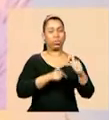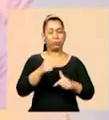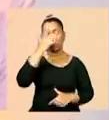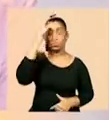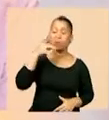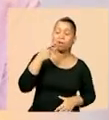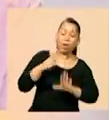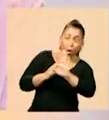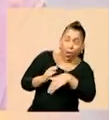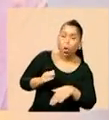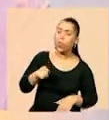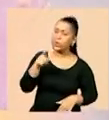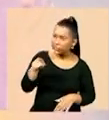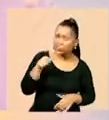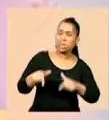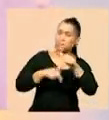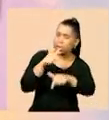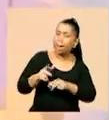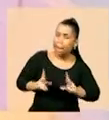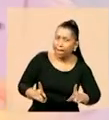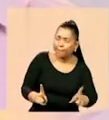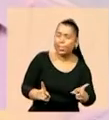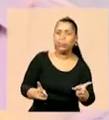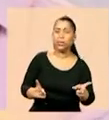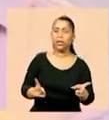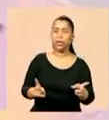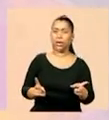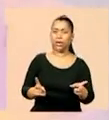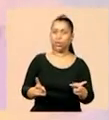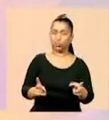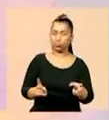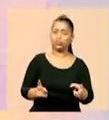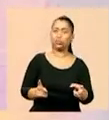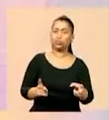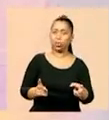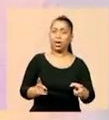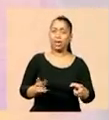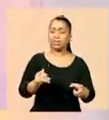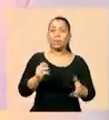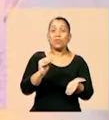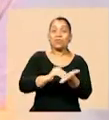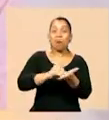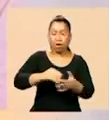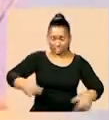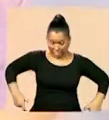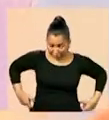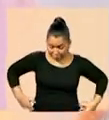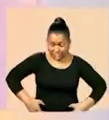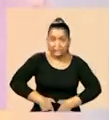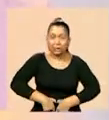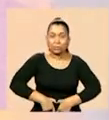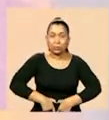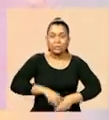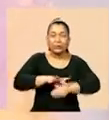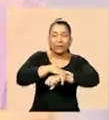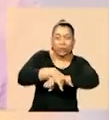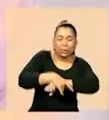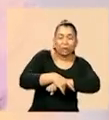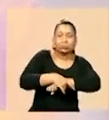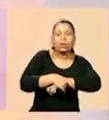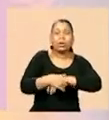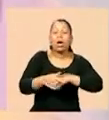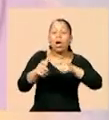de segurança. Como que está a onça? Solta ou presa? A onça está solta, está